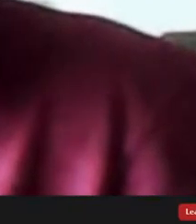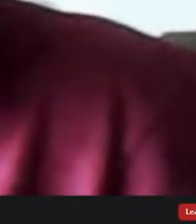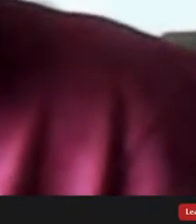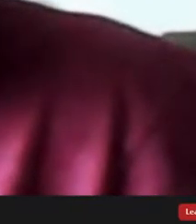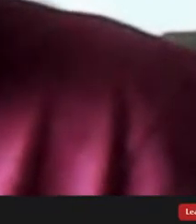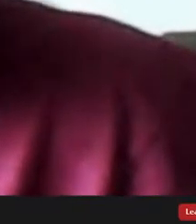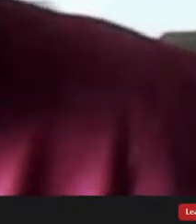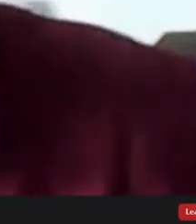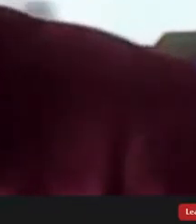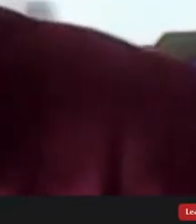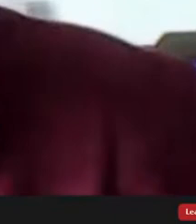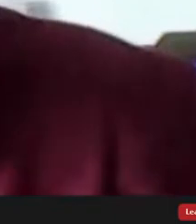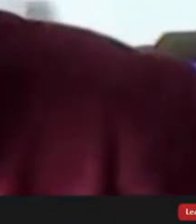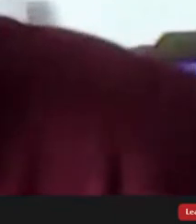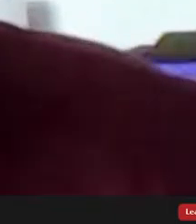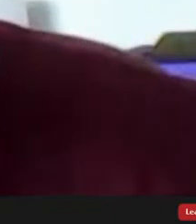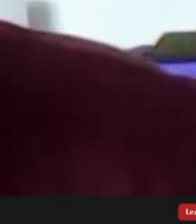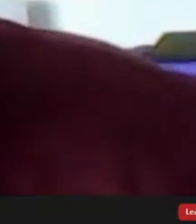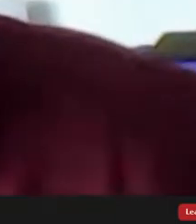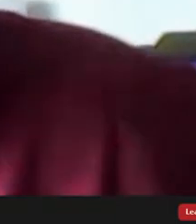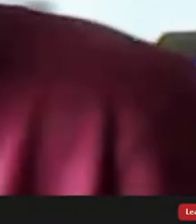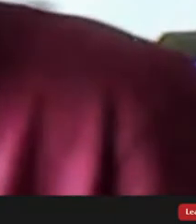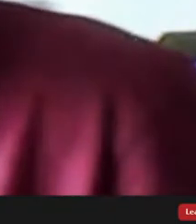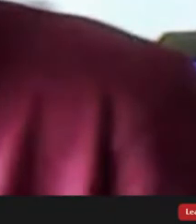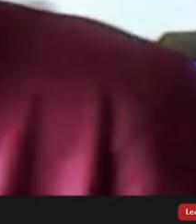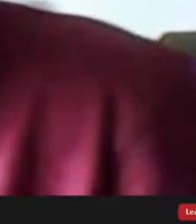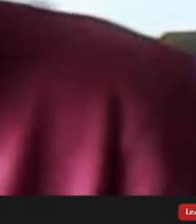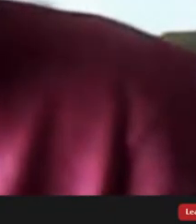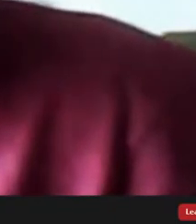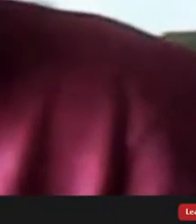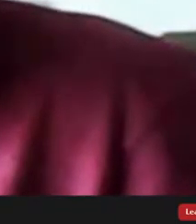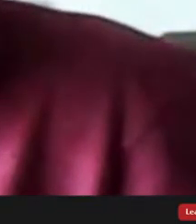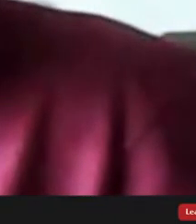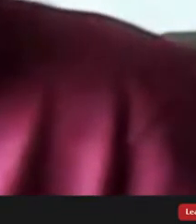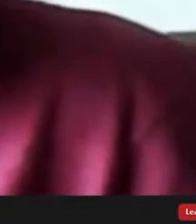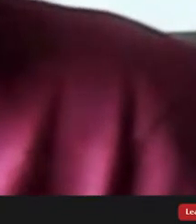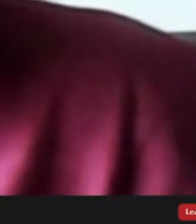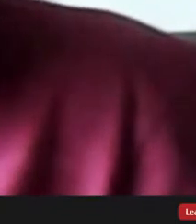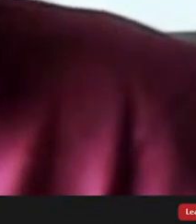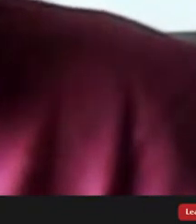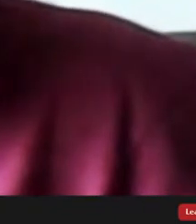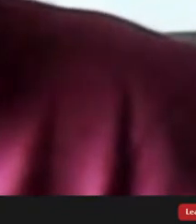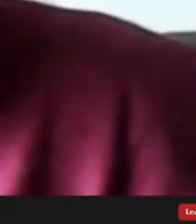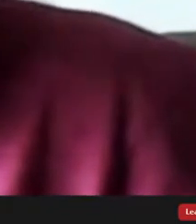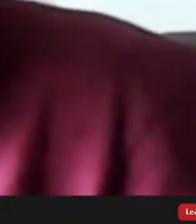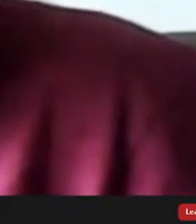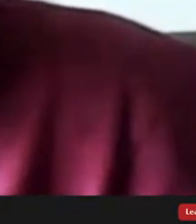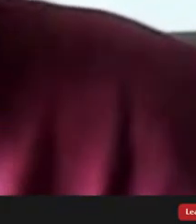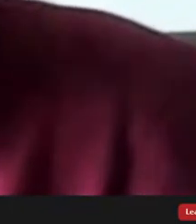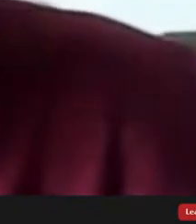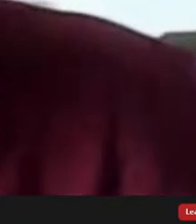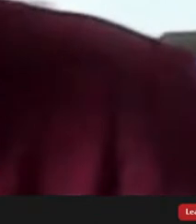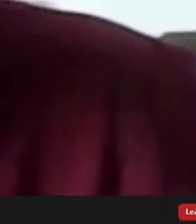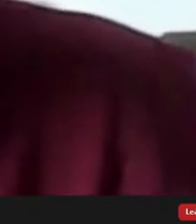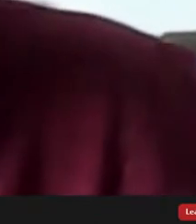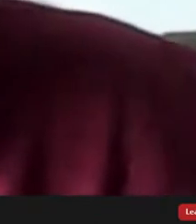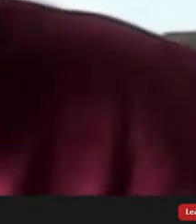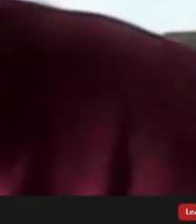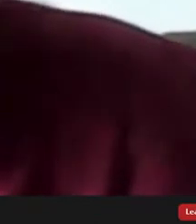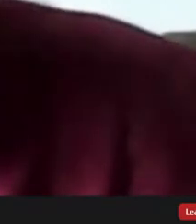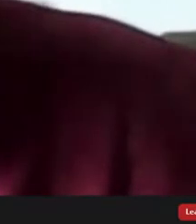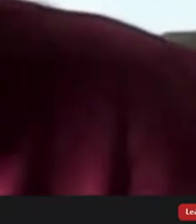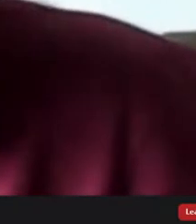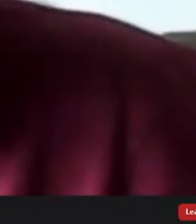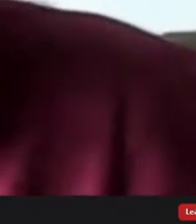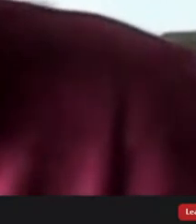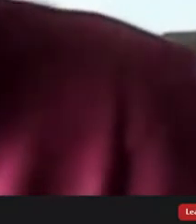kits escolares duas vezes, né, os kits de alimentação, o que estaria muito aquém aí dessa necessidade. Então, esse é